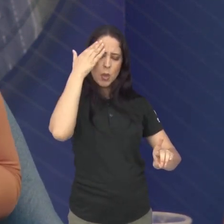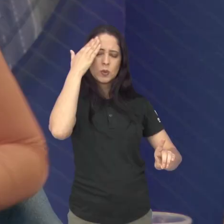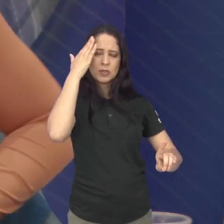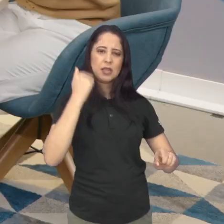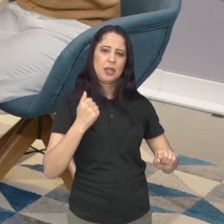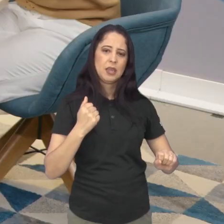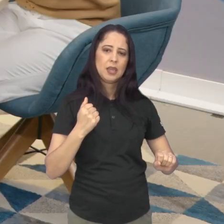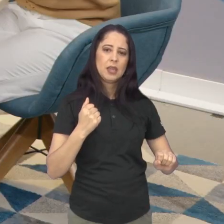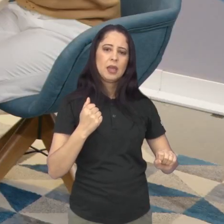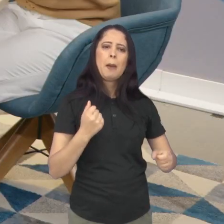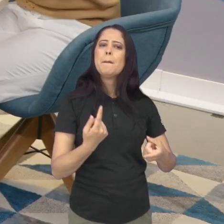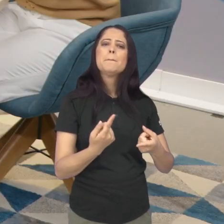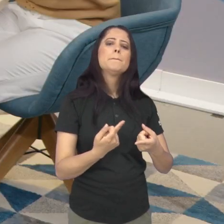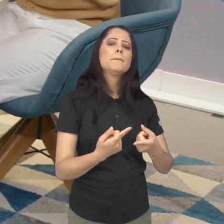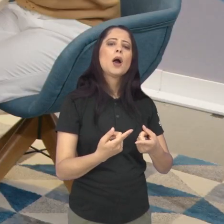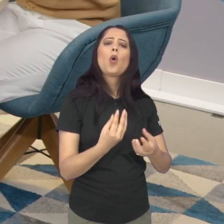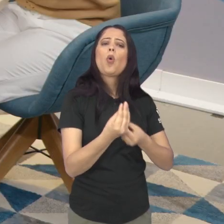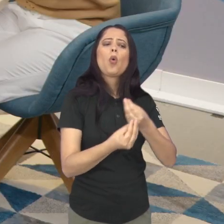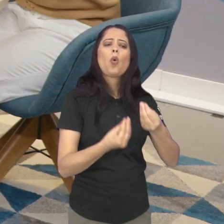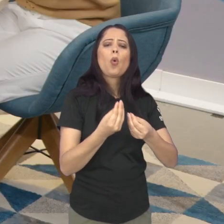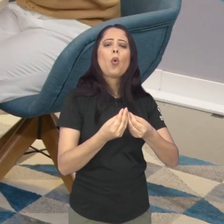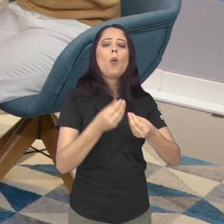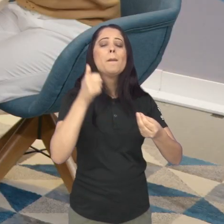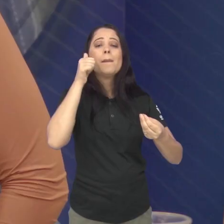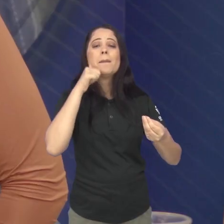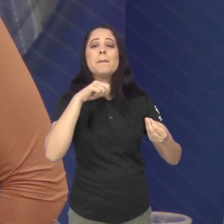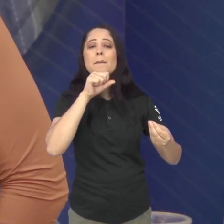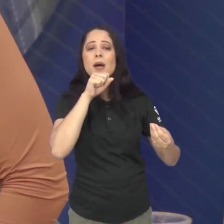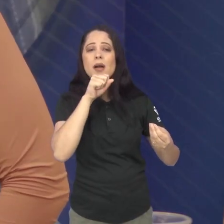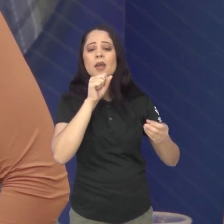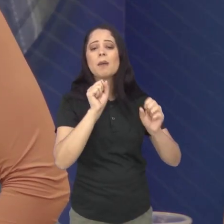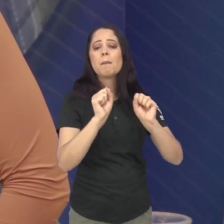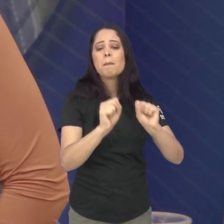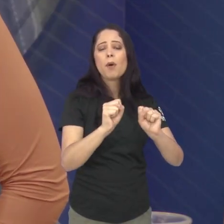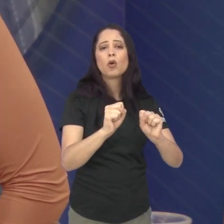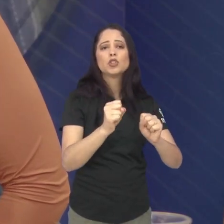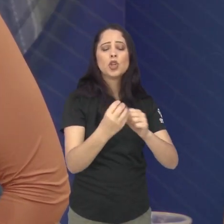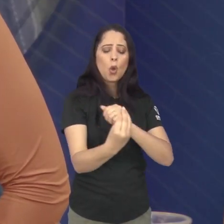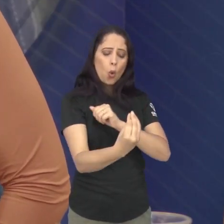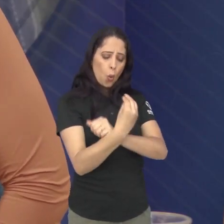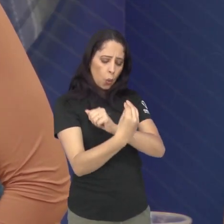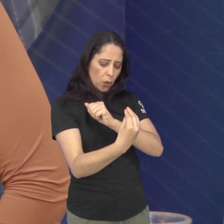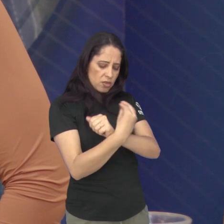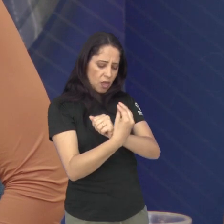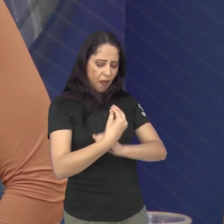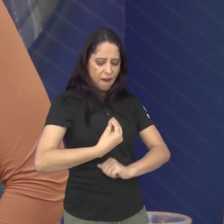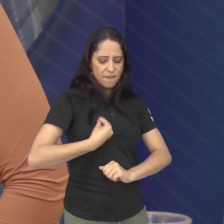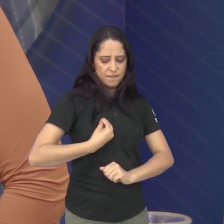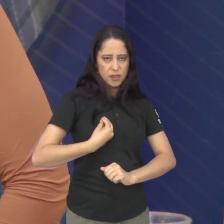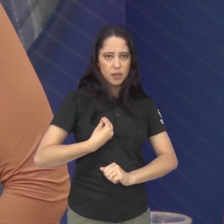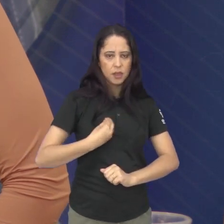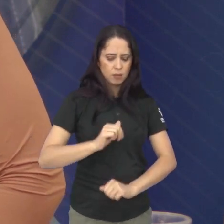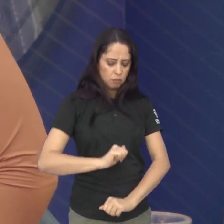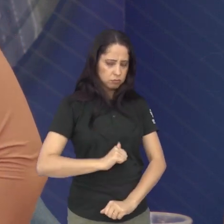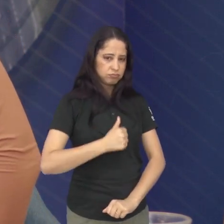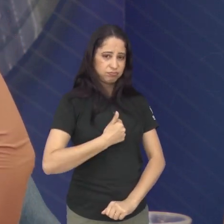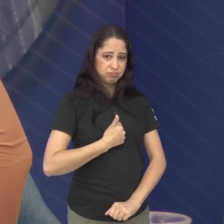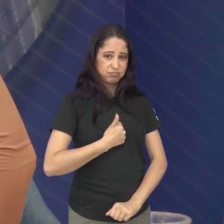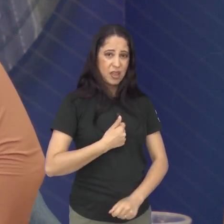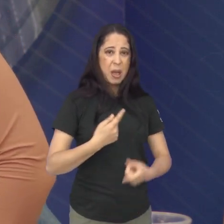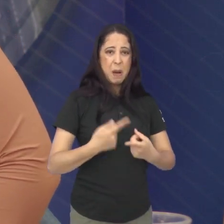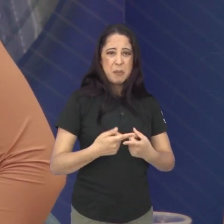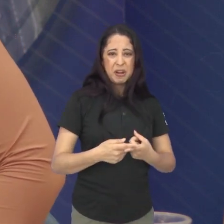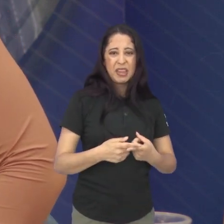cobrança, né? E como essa mãe, ela olhar para ela, cuidar da autoestima, porque tem essa cobrança, né? Se ela faz